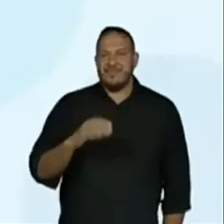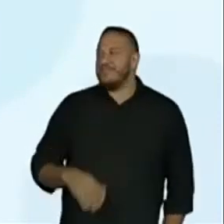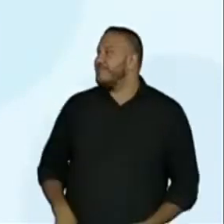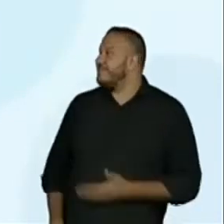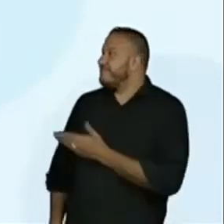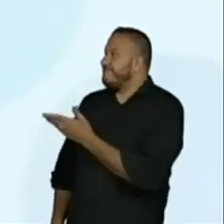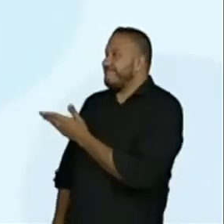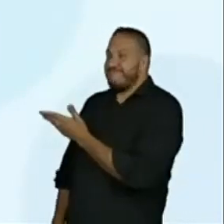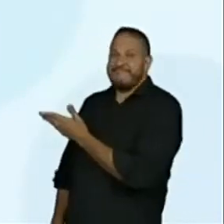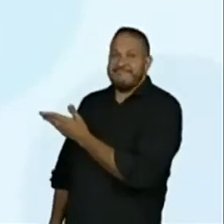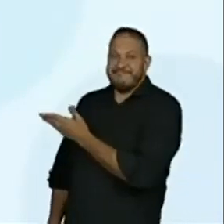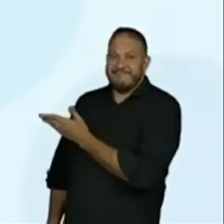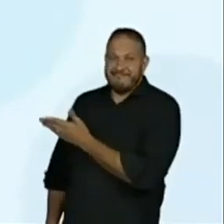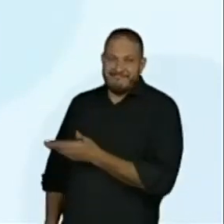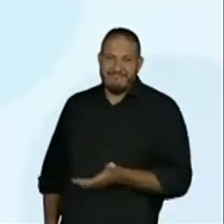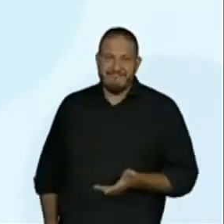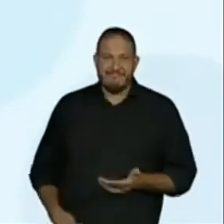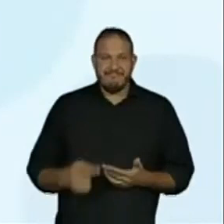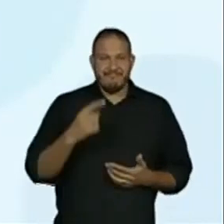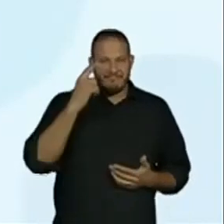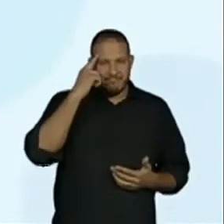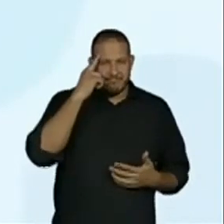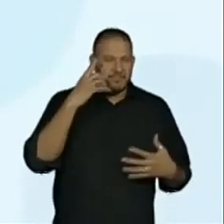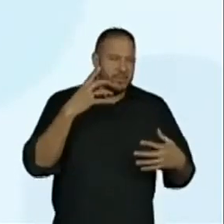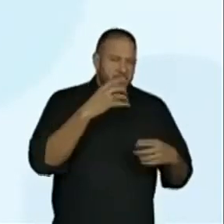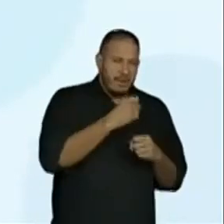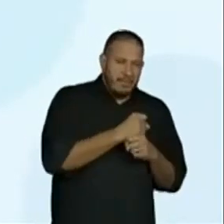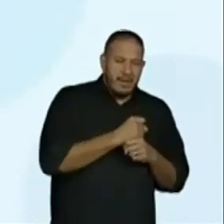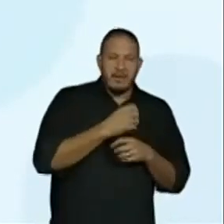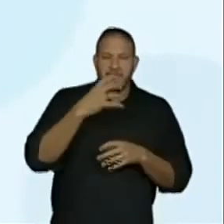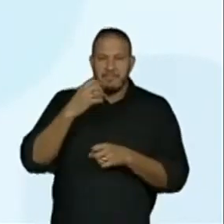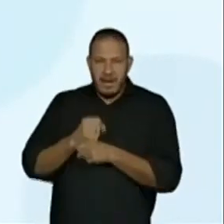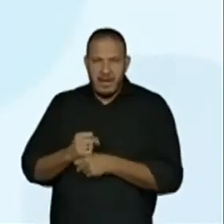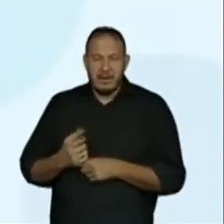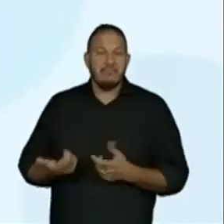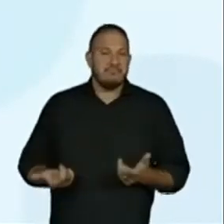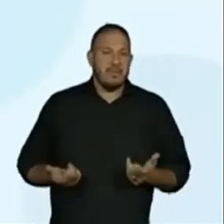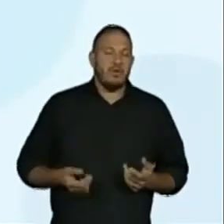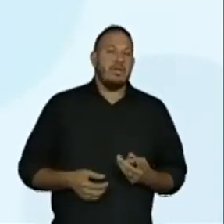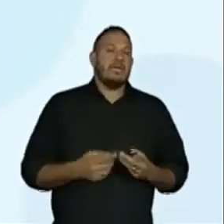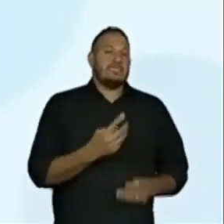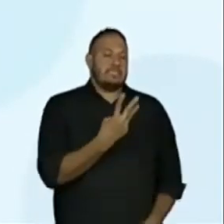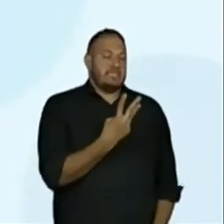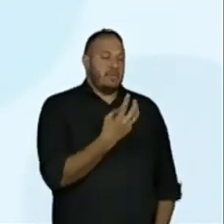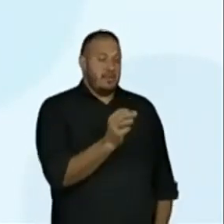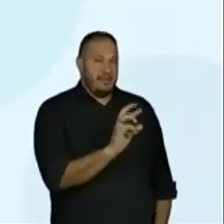Então, eu misturei aqui cálculo mental e uma decomposição. E então, eu somo